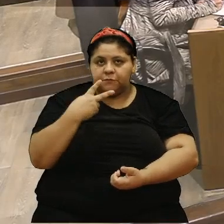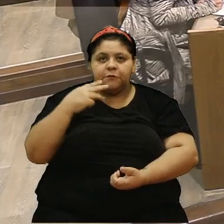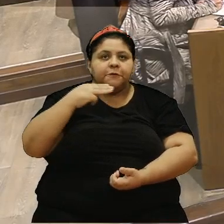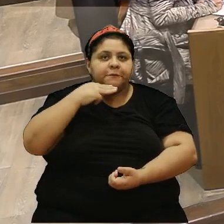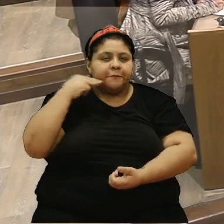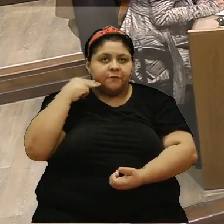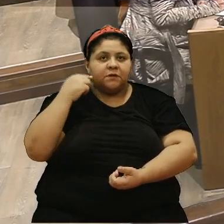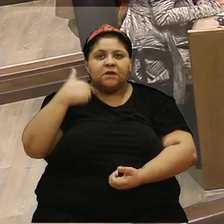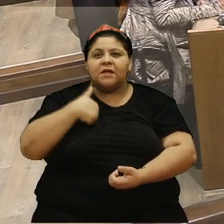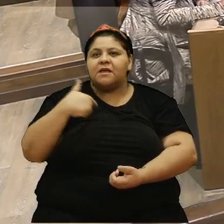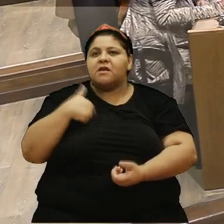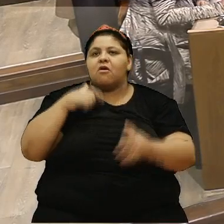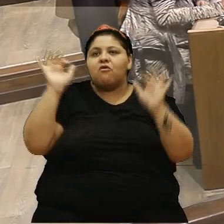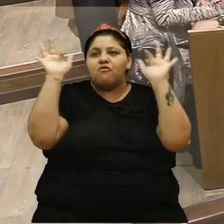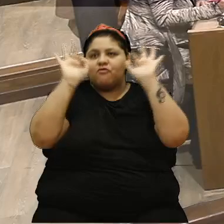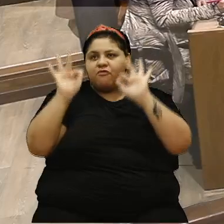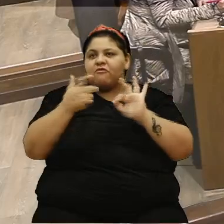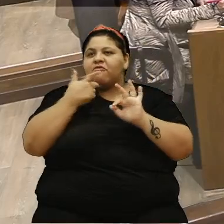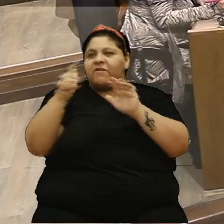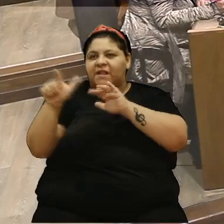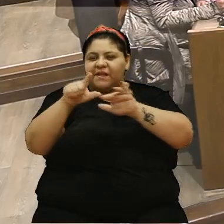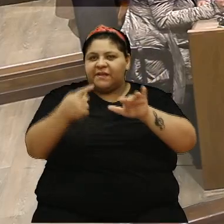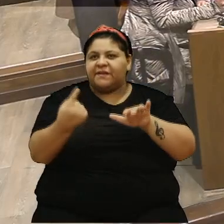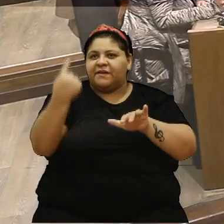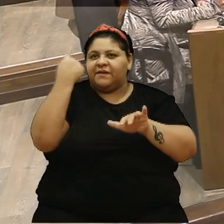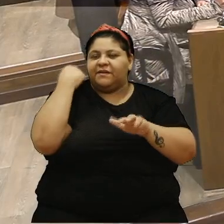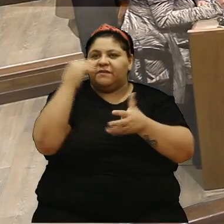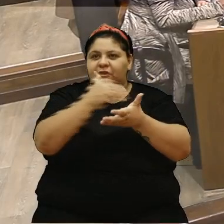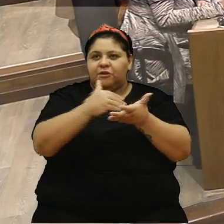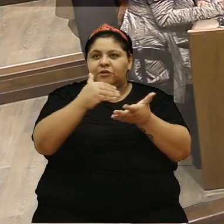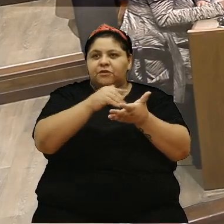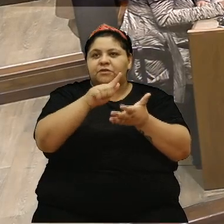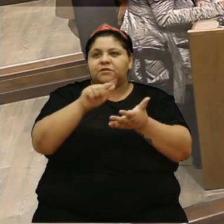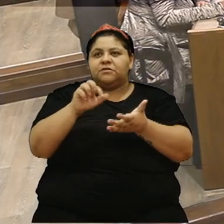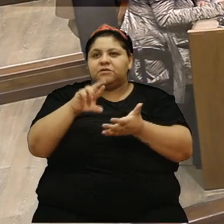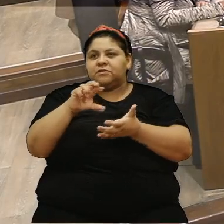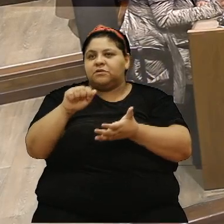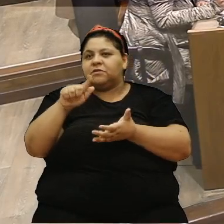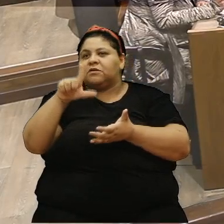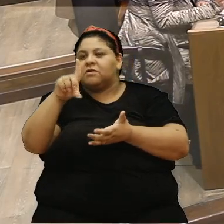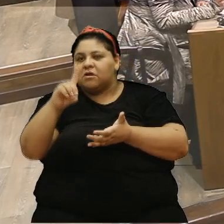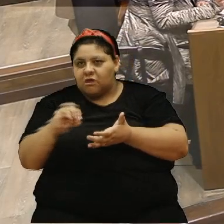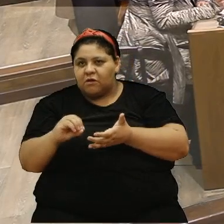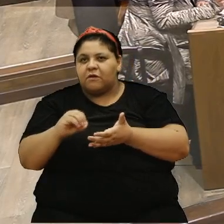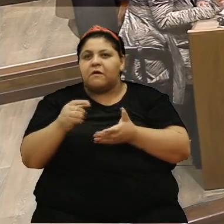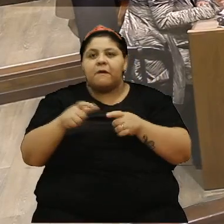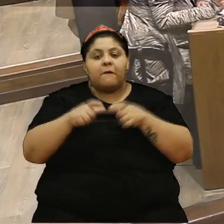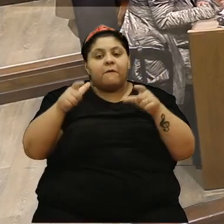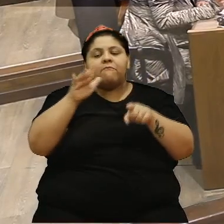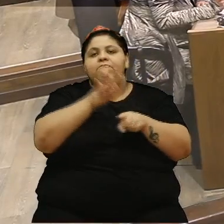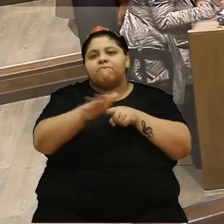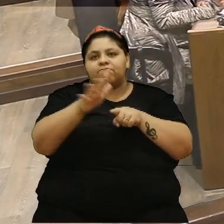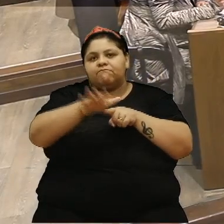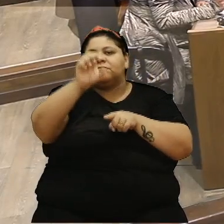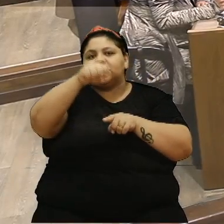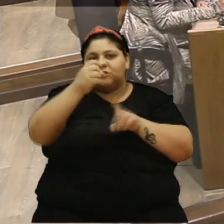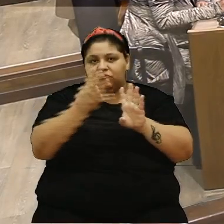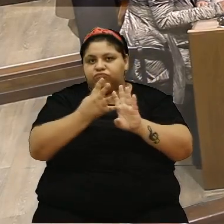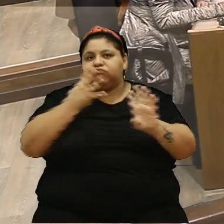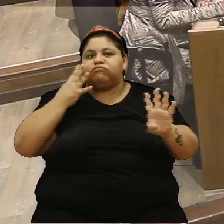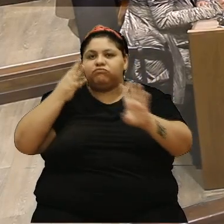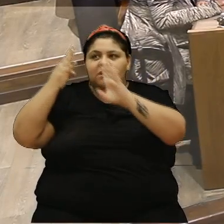Marisol. E eu fiquei muito feliz, falei semana passada com o secretário Geraldo, né? E uma das maiores demandas, sim, é a fila